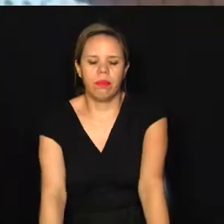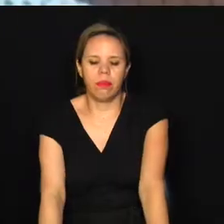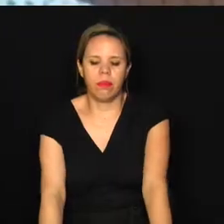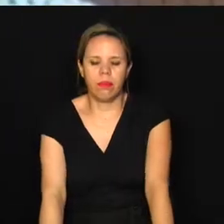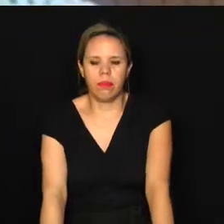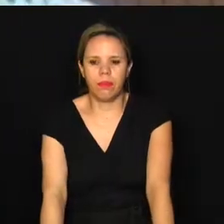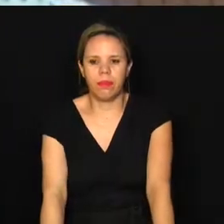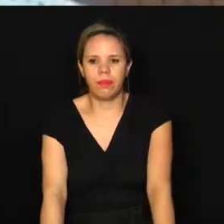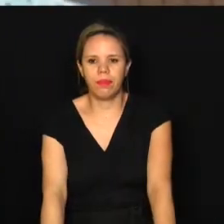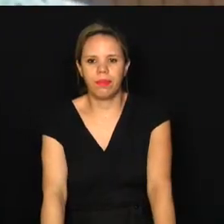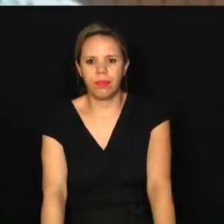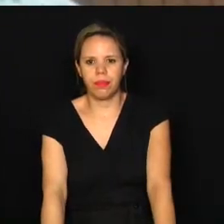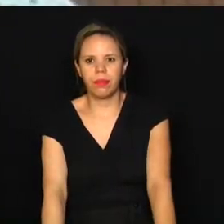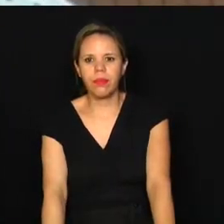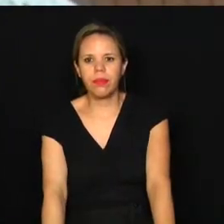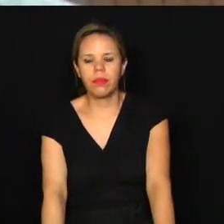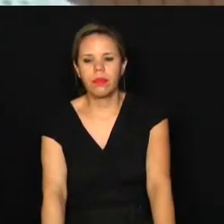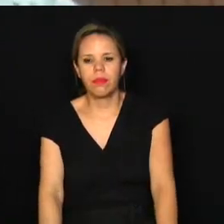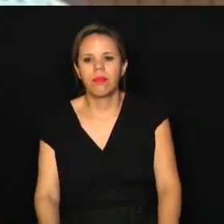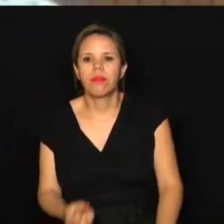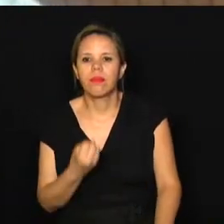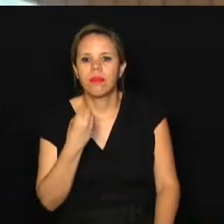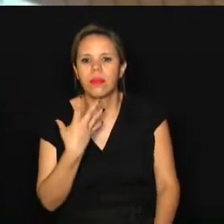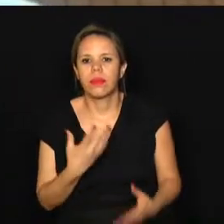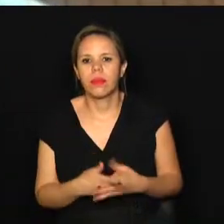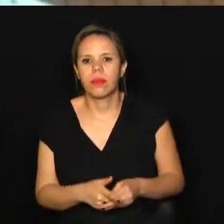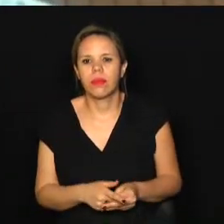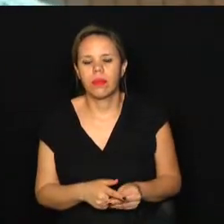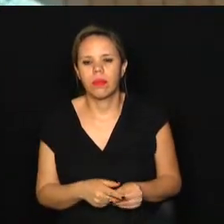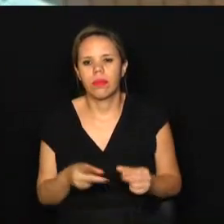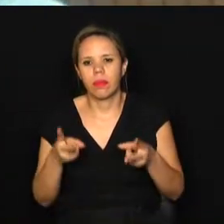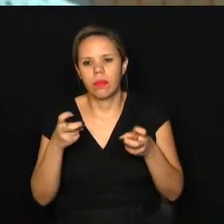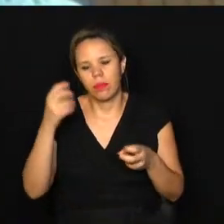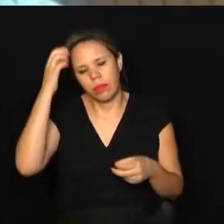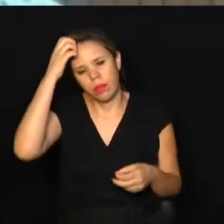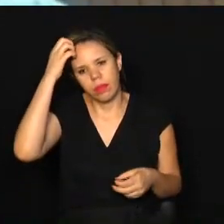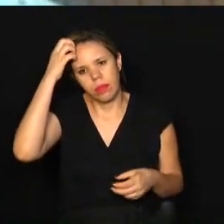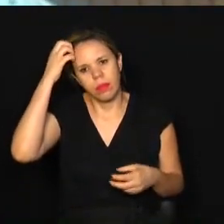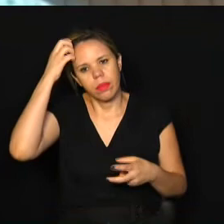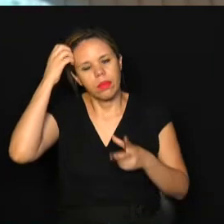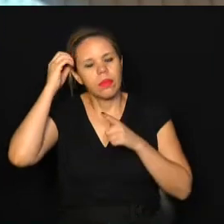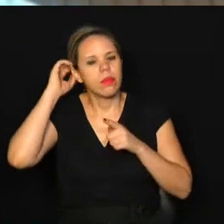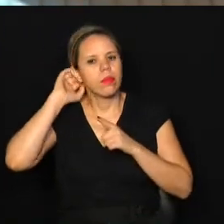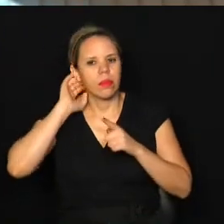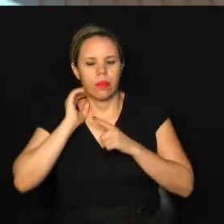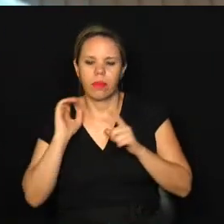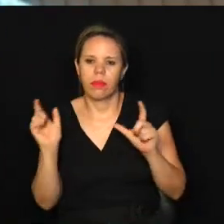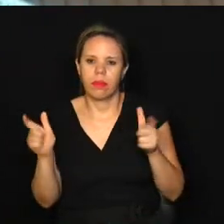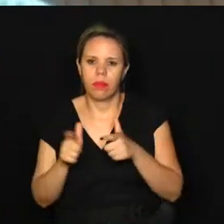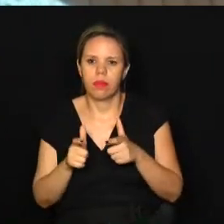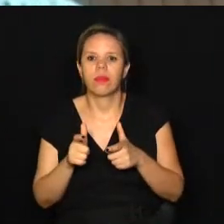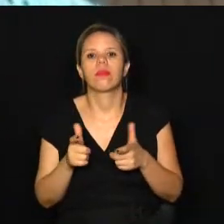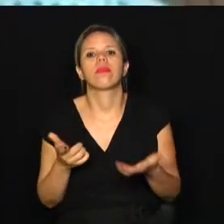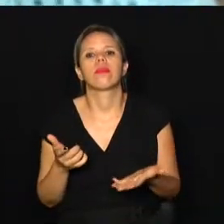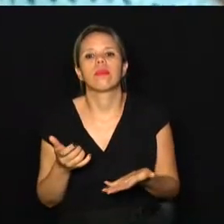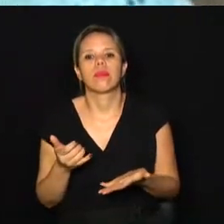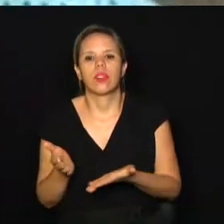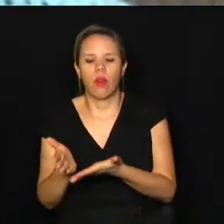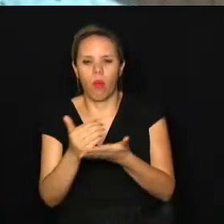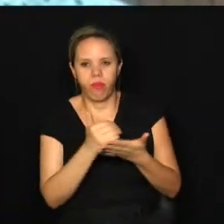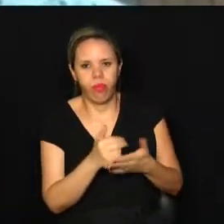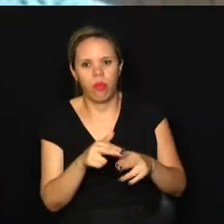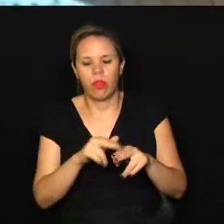Perfeito. Muito bom. Então, nós notamos realmente que houve uma redução nas receitas em virtude da